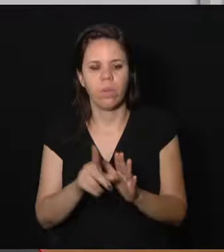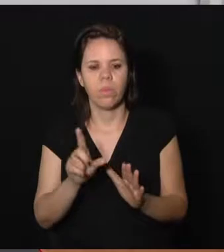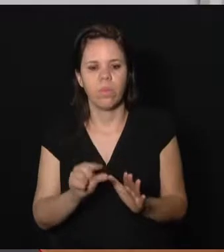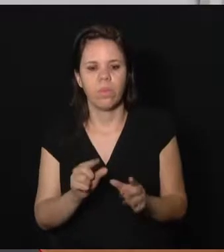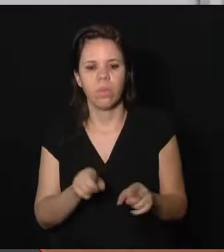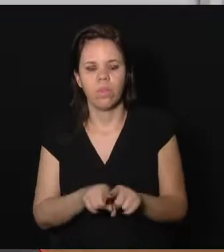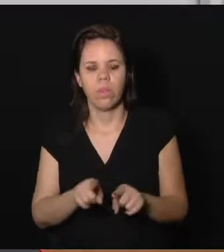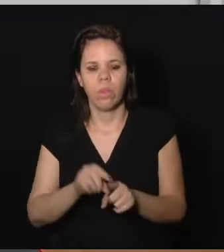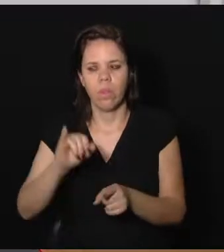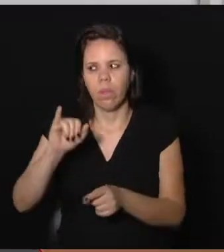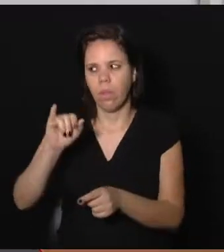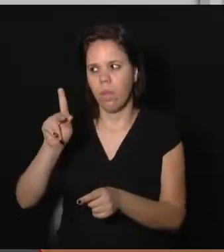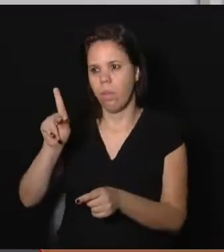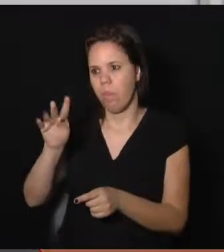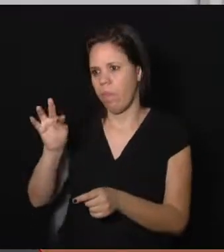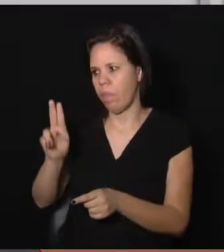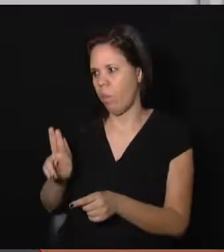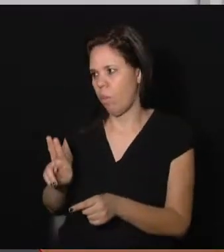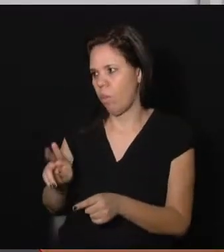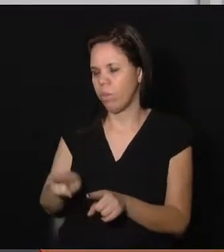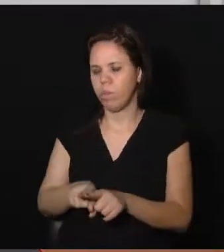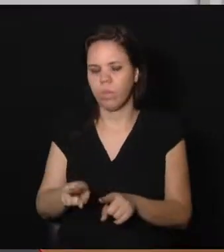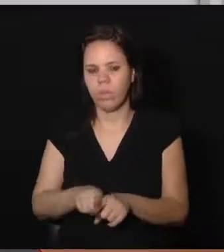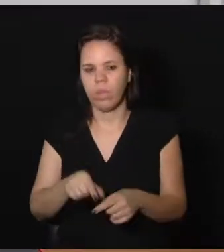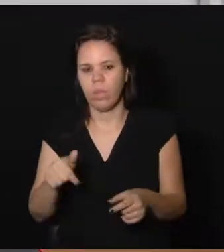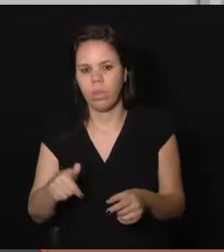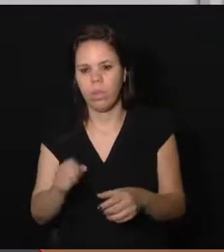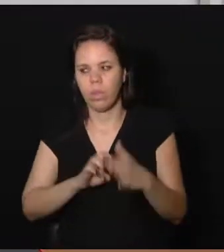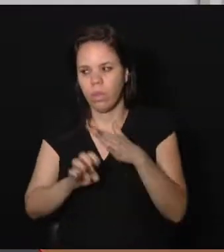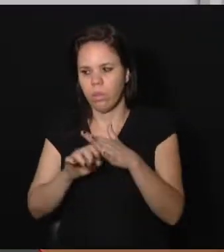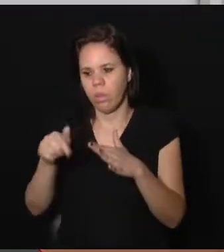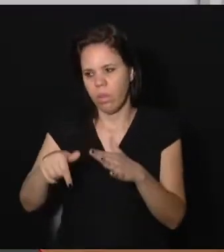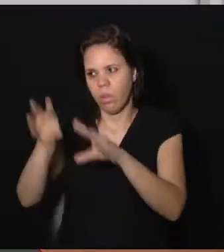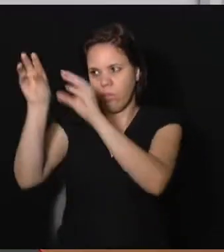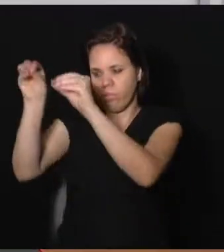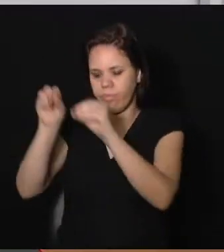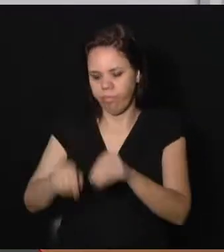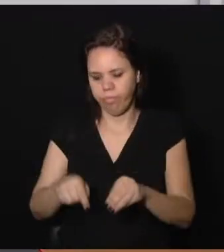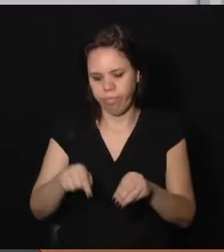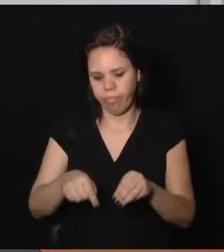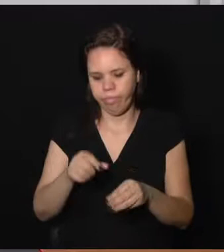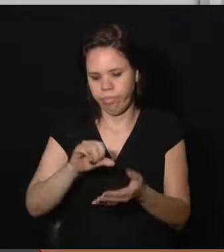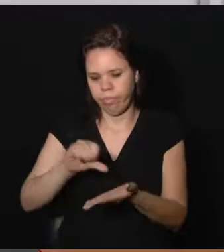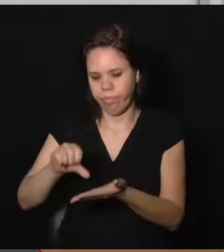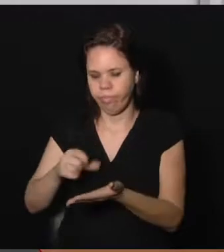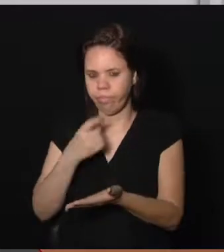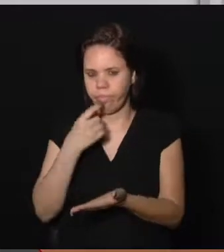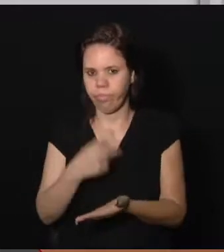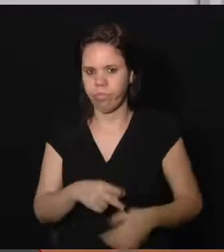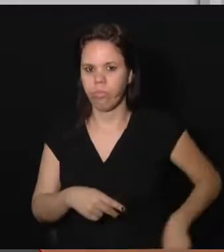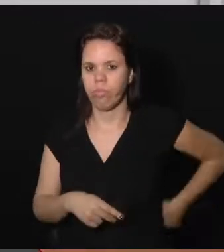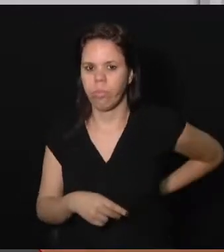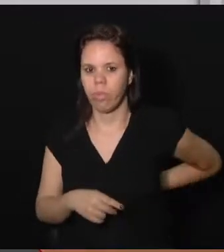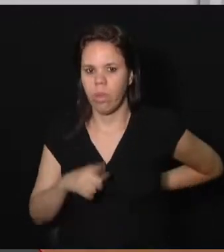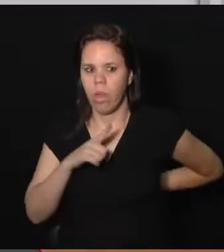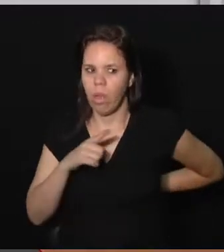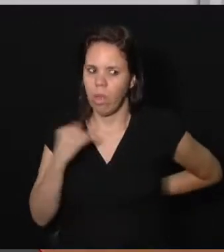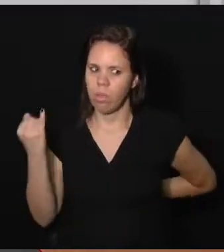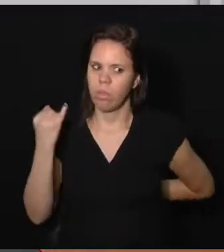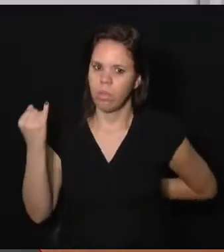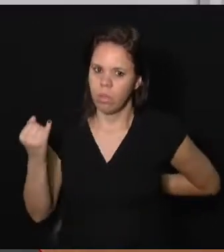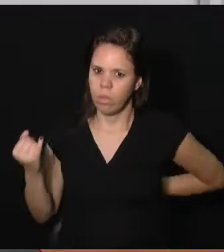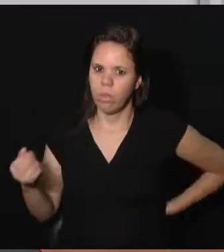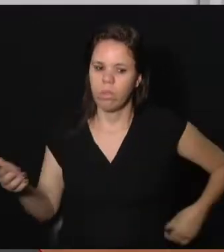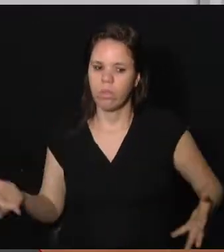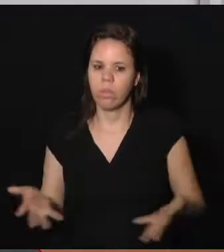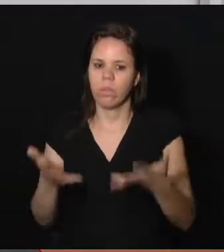do IPTU, por exemplo, para essas empresas que se instalam aqui. Então, é importante trazer esse estímulo, né? As